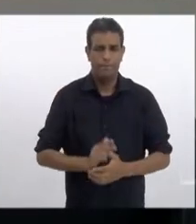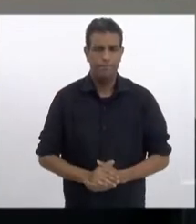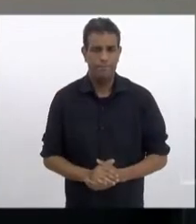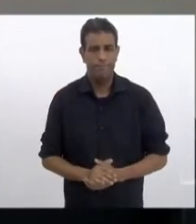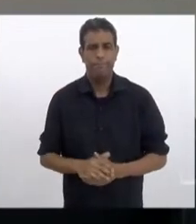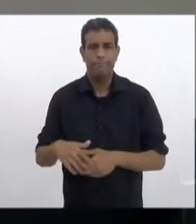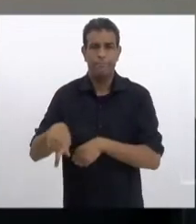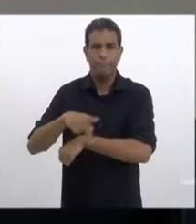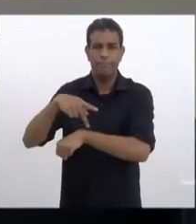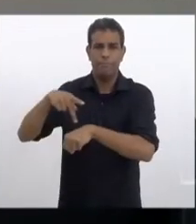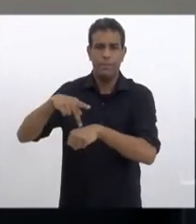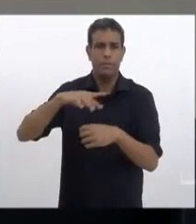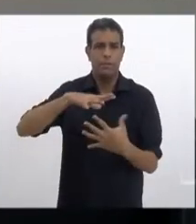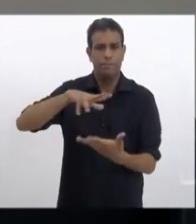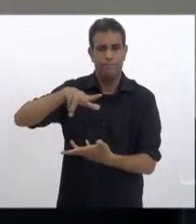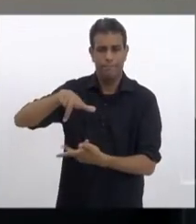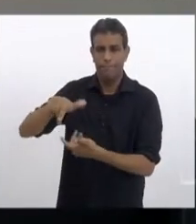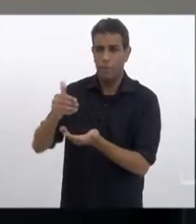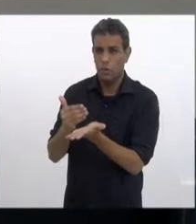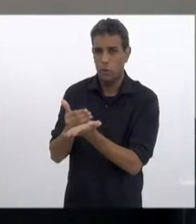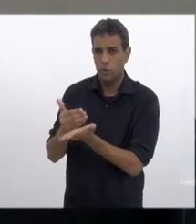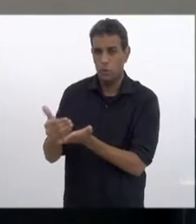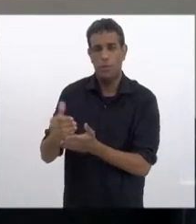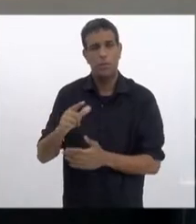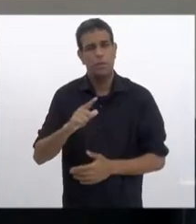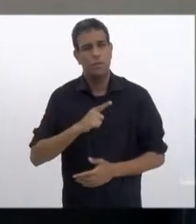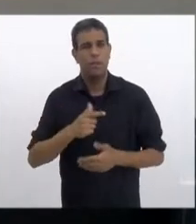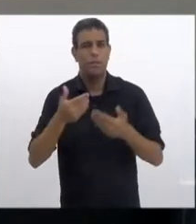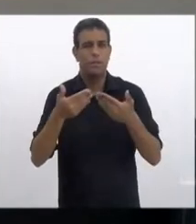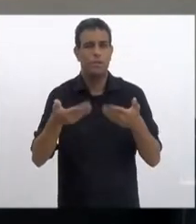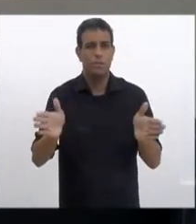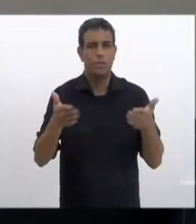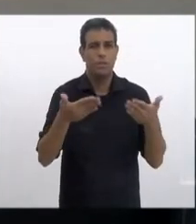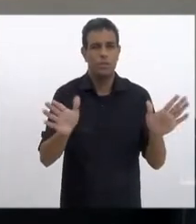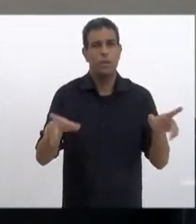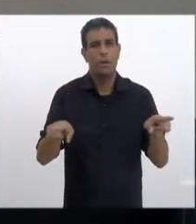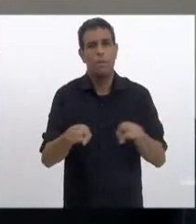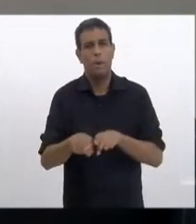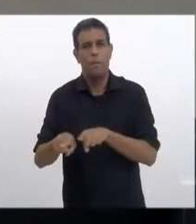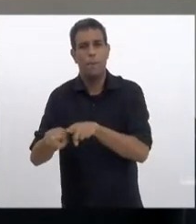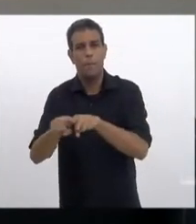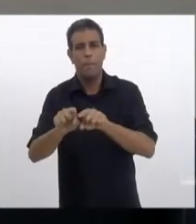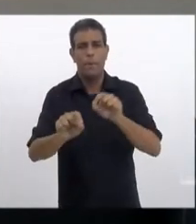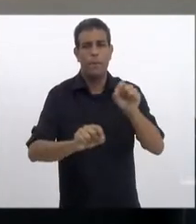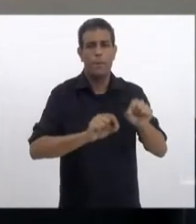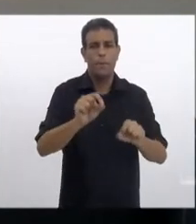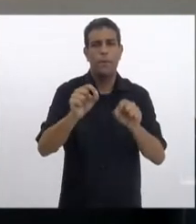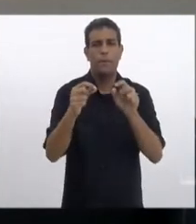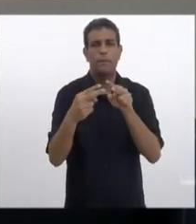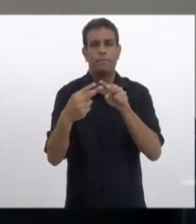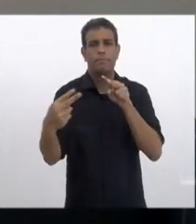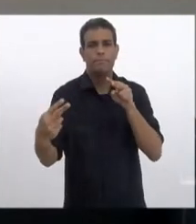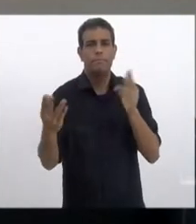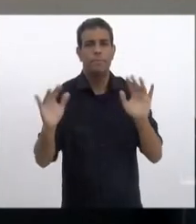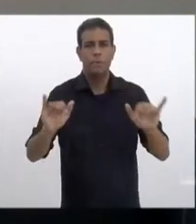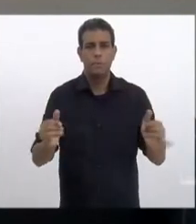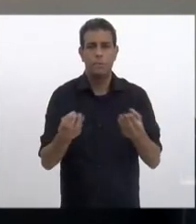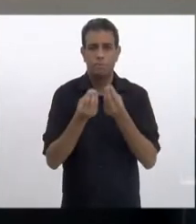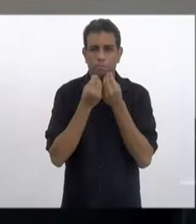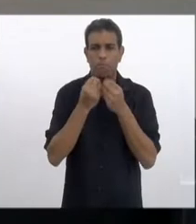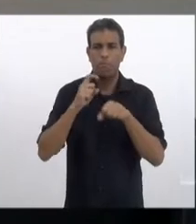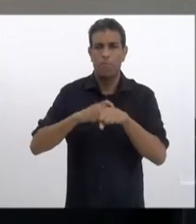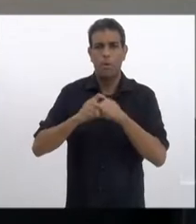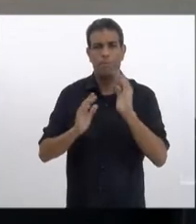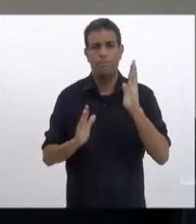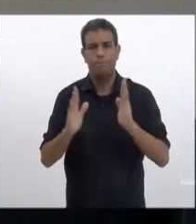Muitos países introduziram ou expandiram seus serviços de telemedicina devido à pandemia. O